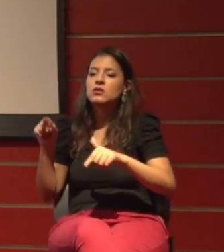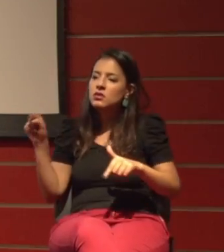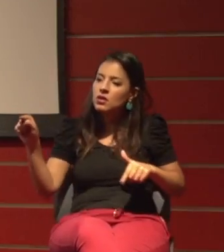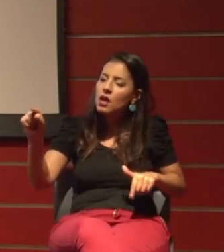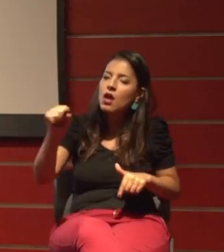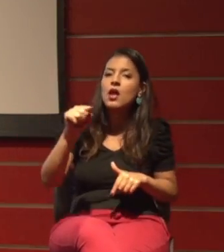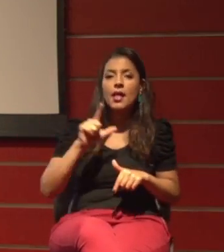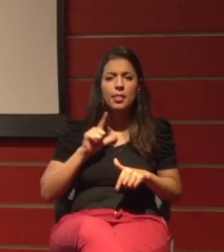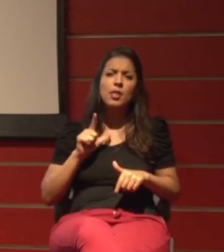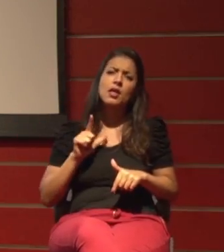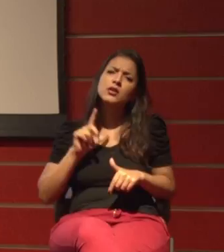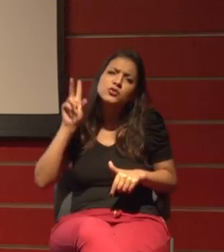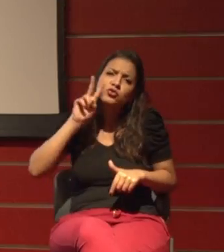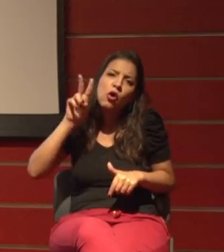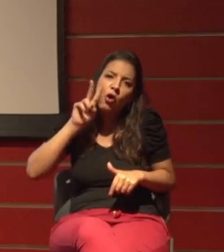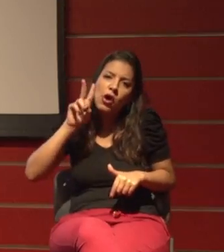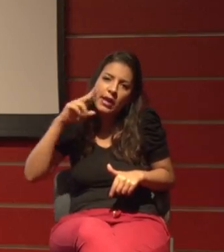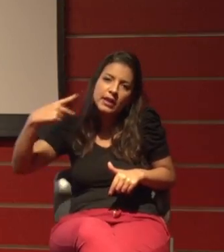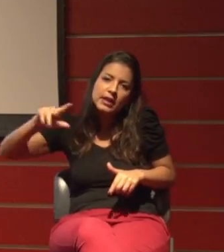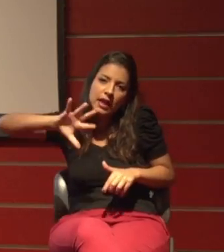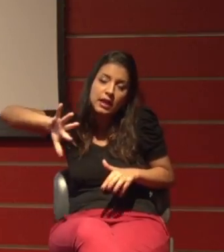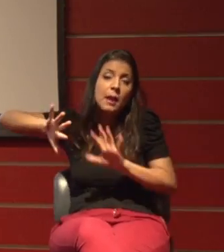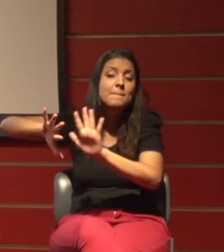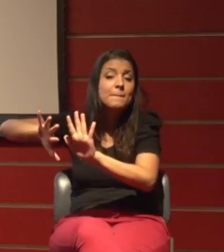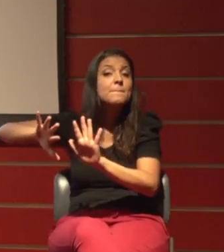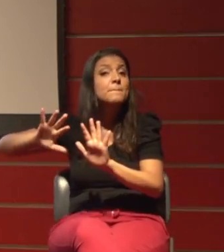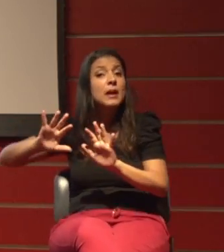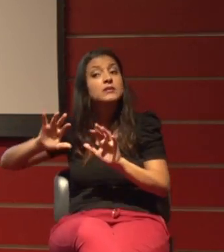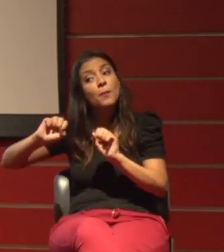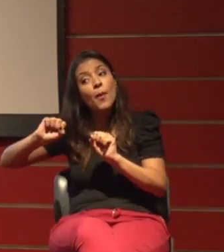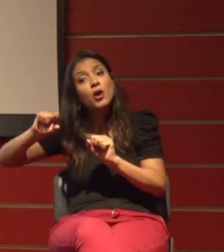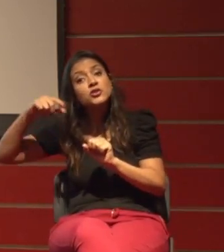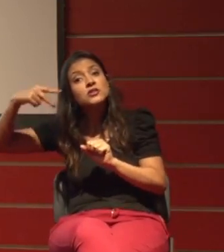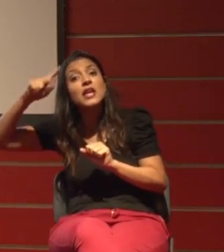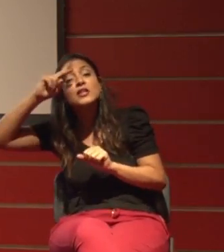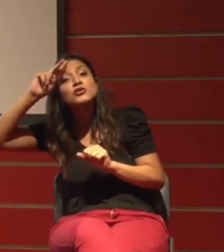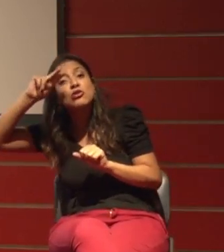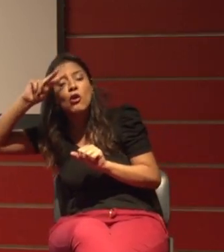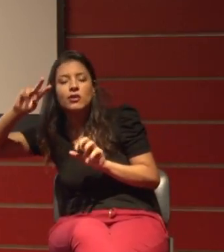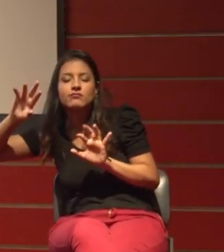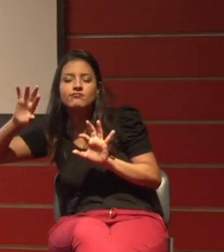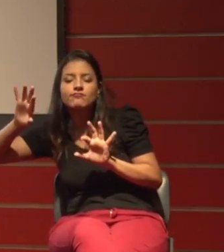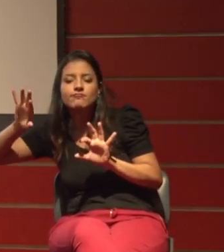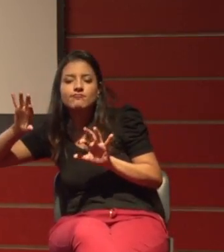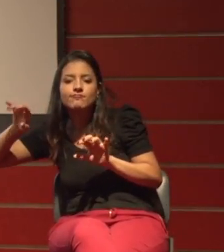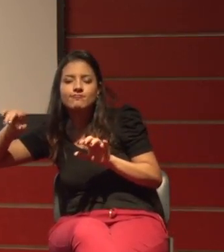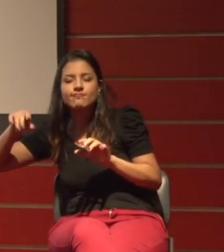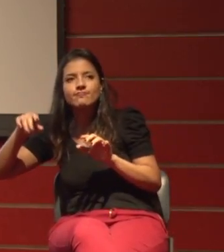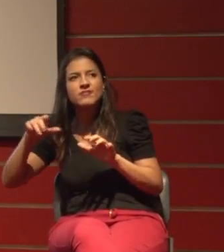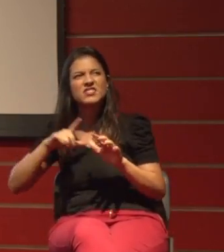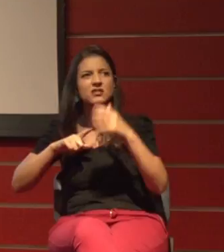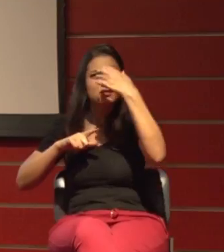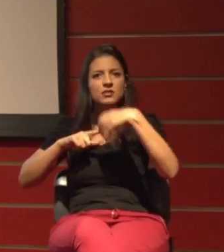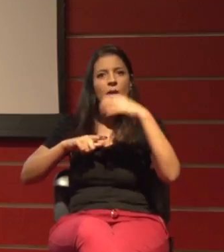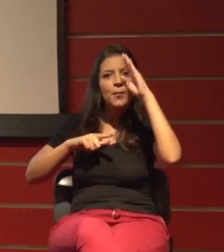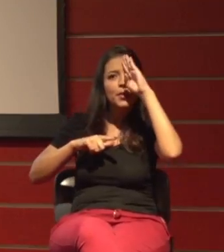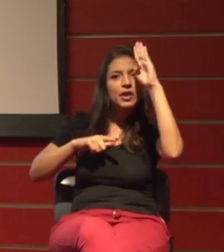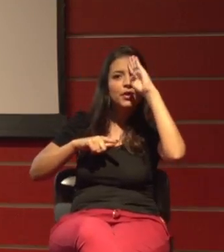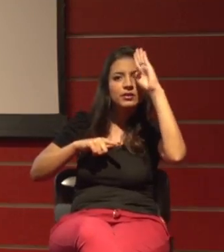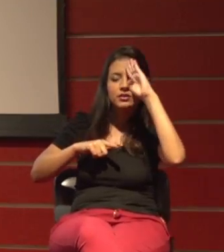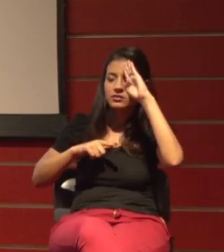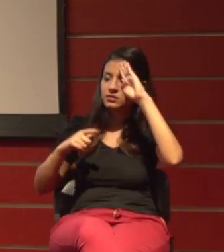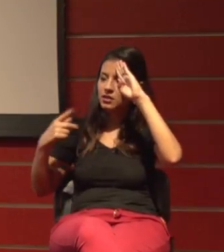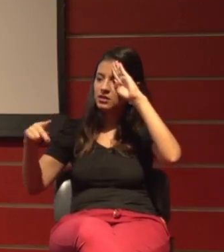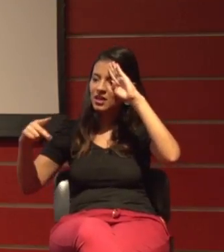terão histórias paralelas mas que podem se entrelaçar com a história do protagonista ou do antagonista né